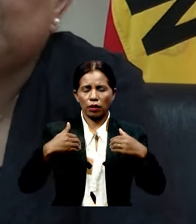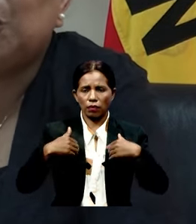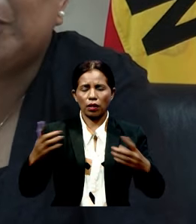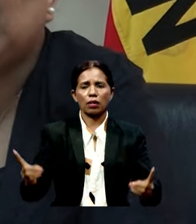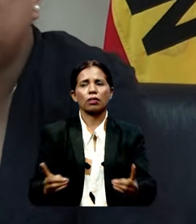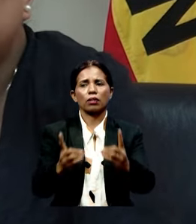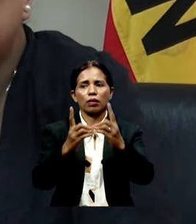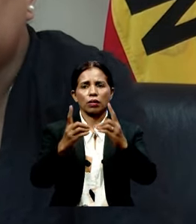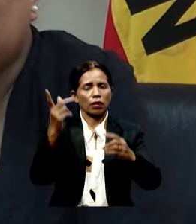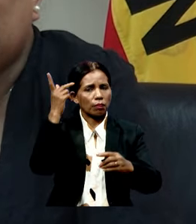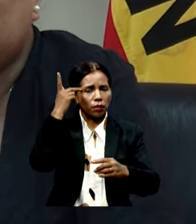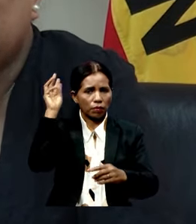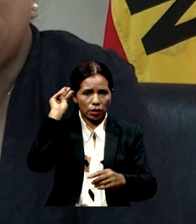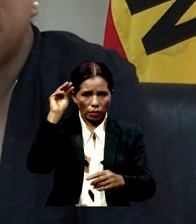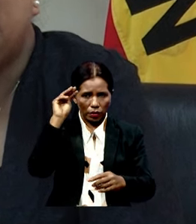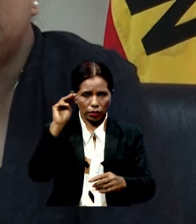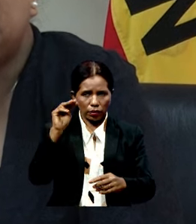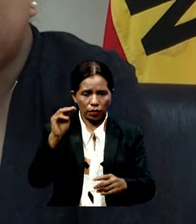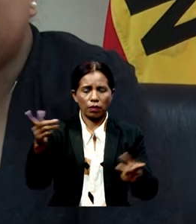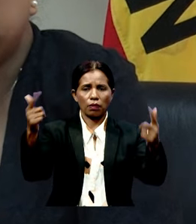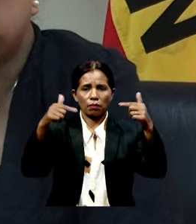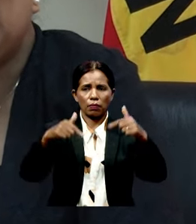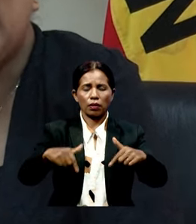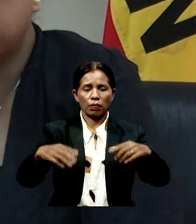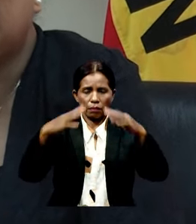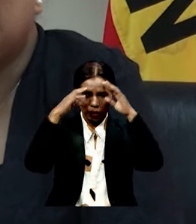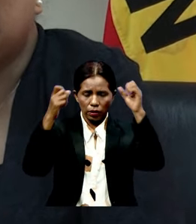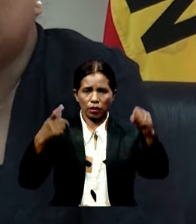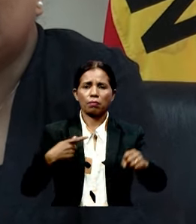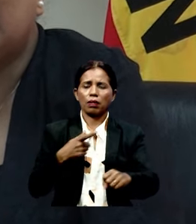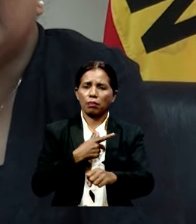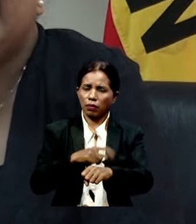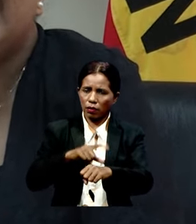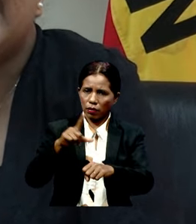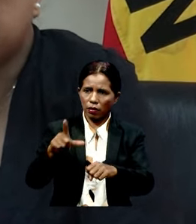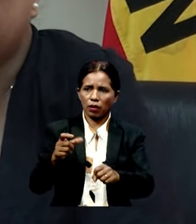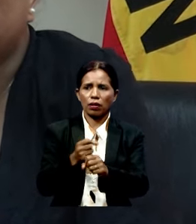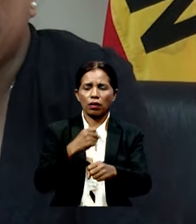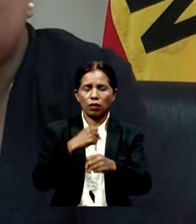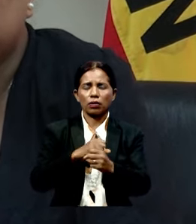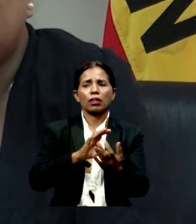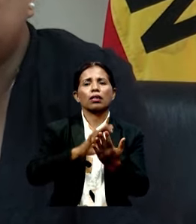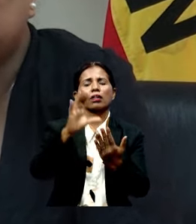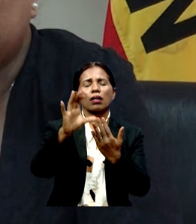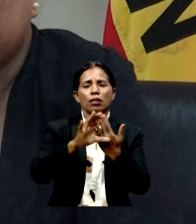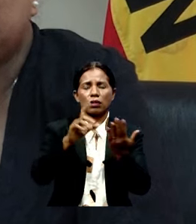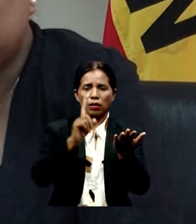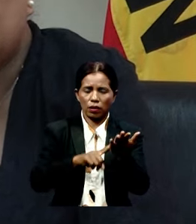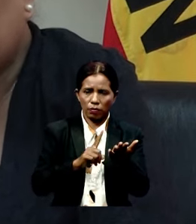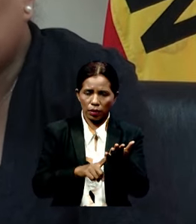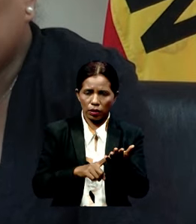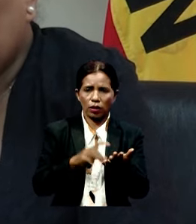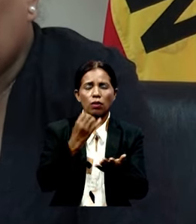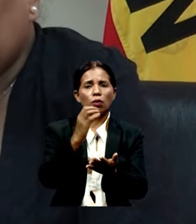de ho, senhor primeiro-ministro, mai e presidente do parlamento, autorizá-lo calendarização para debate orçamento